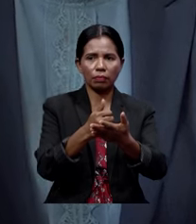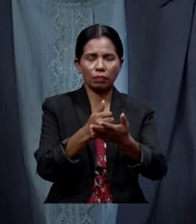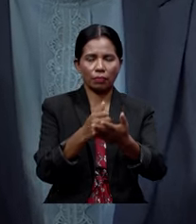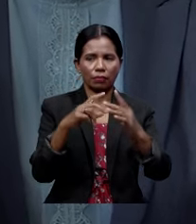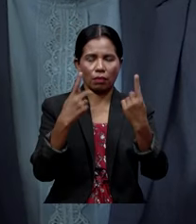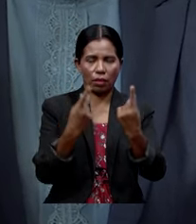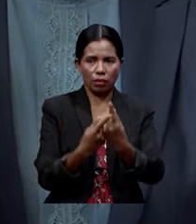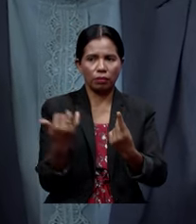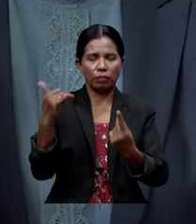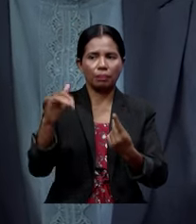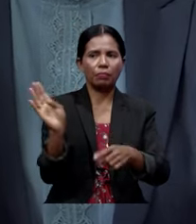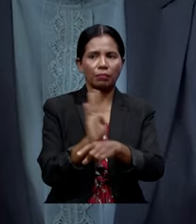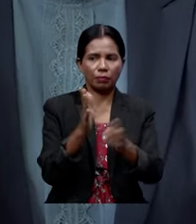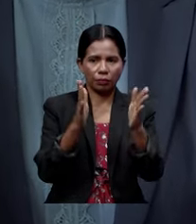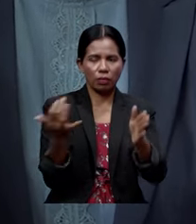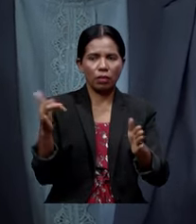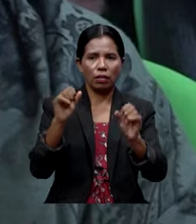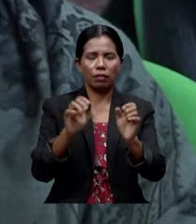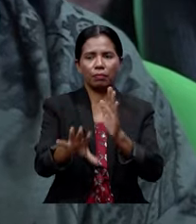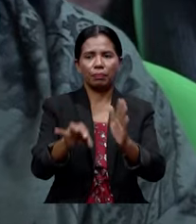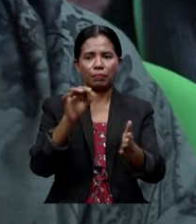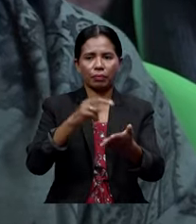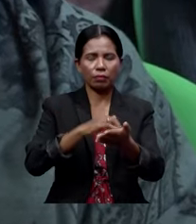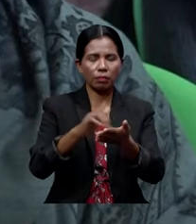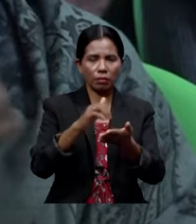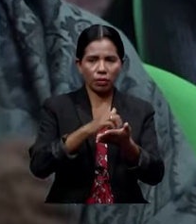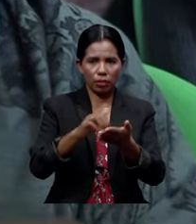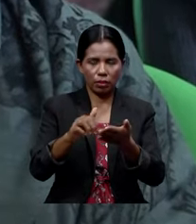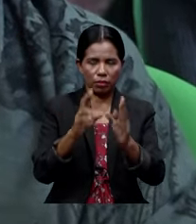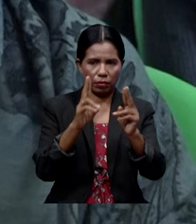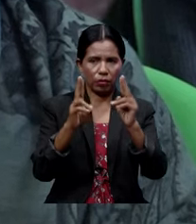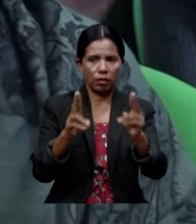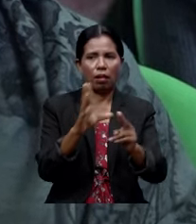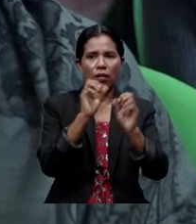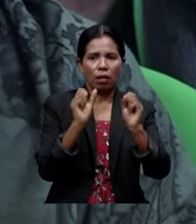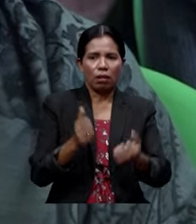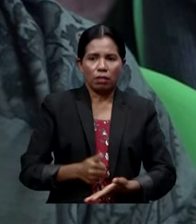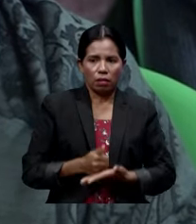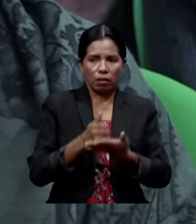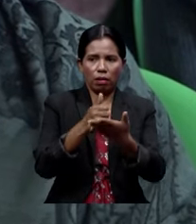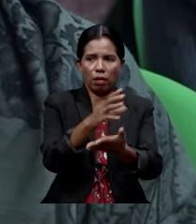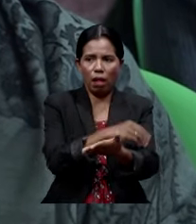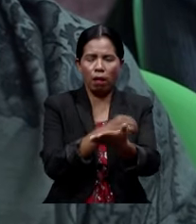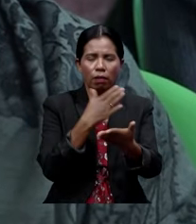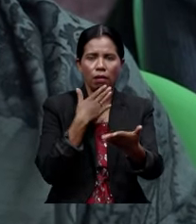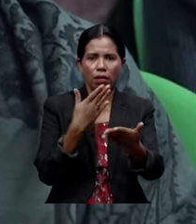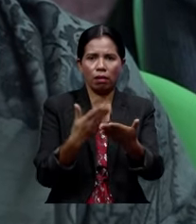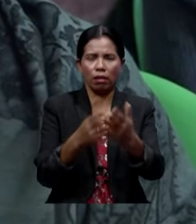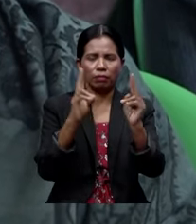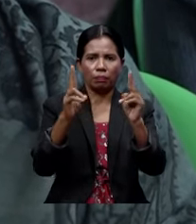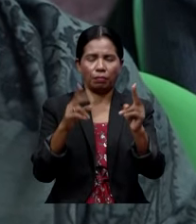empresario sira negociador sira par sira bele hetan licenciamento ida ne belais bele ajuda itania licenciamento ida ne belais